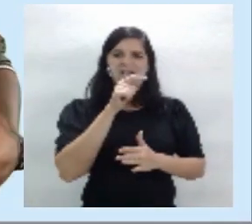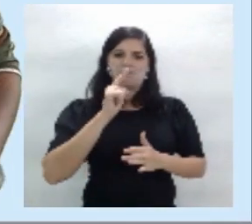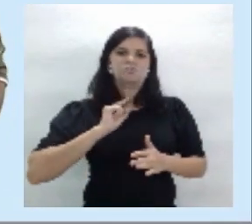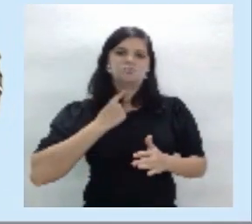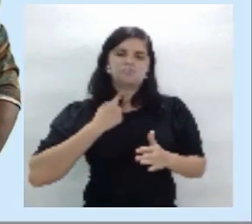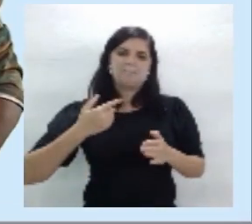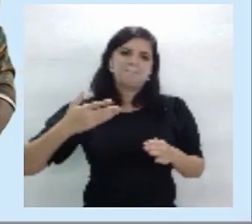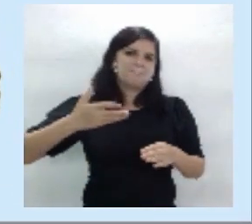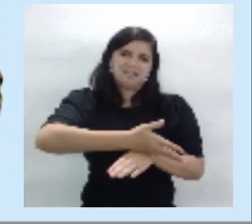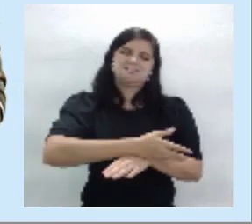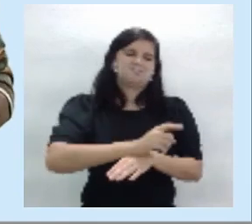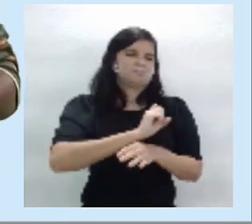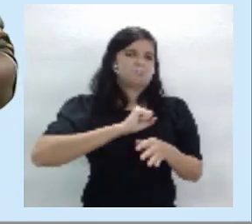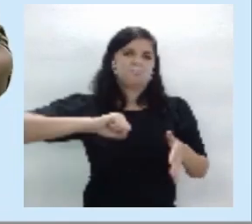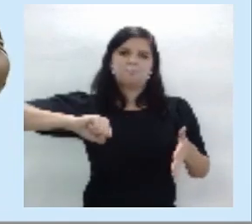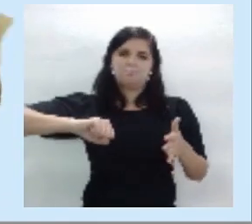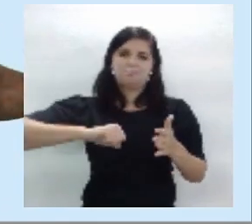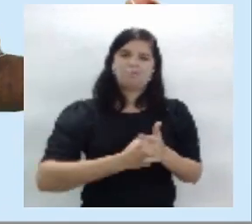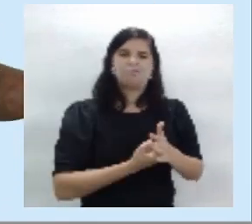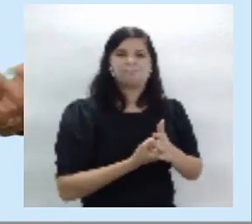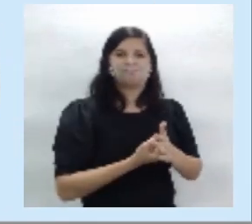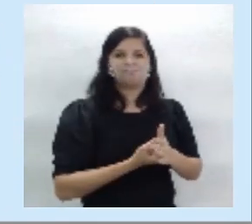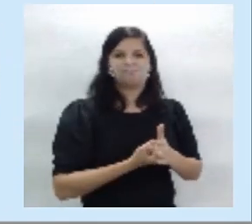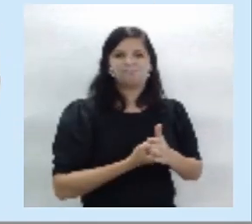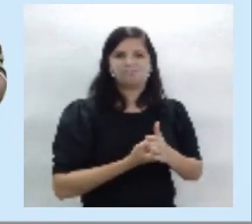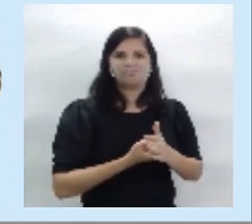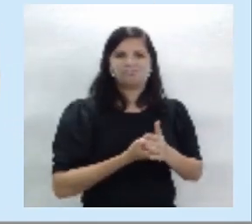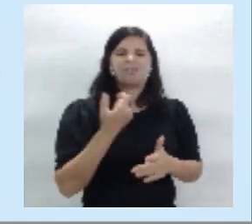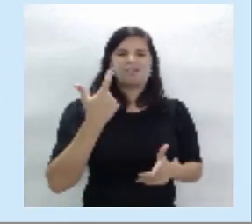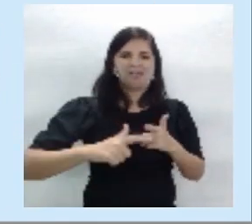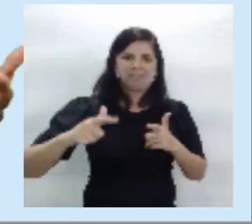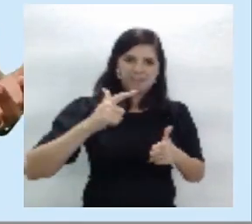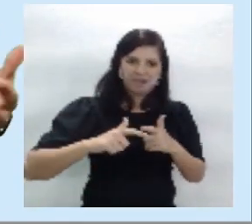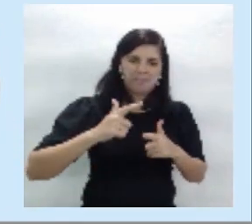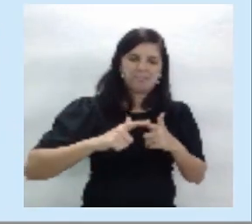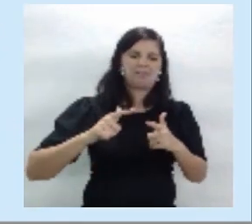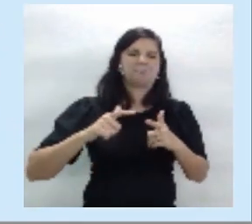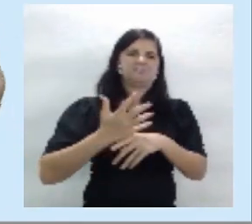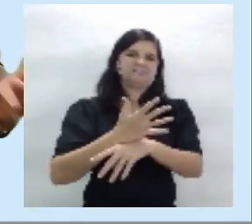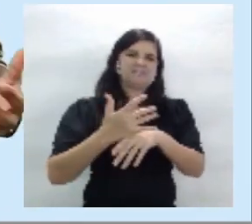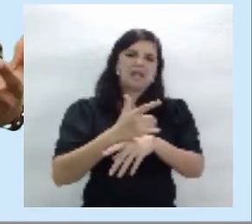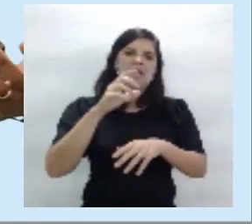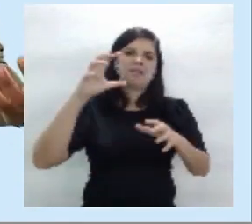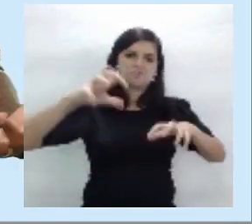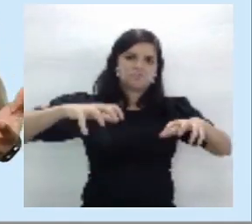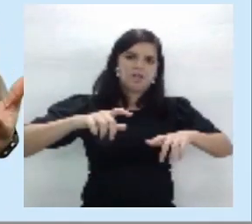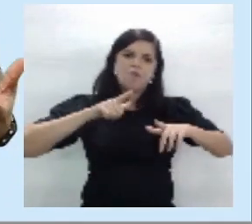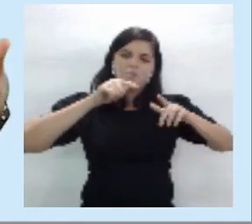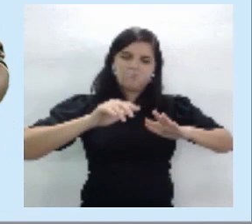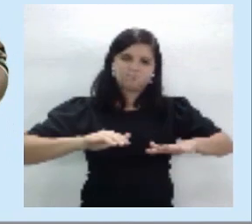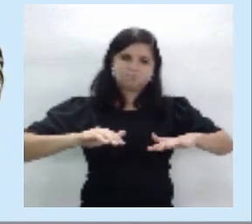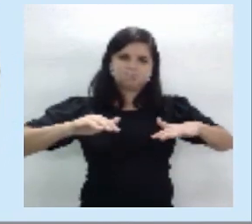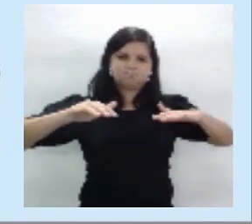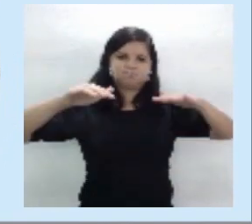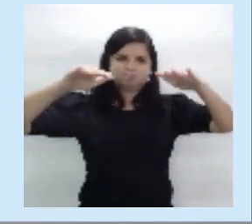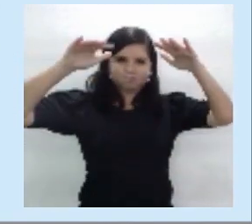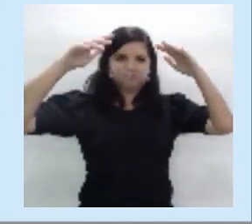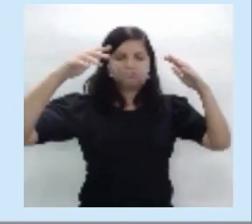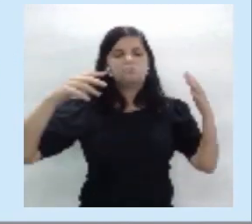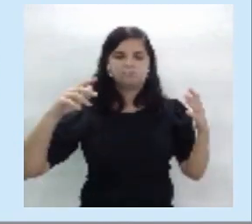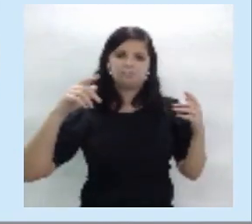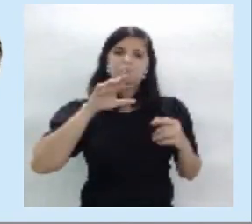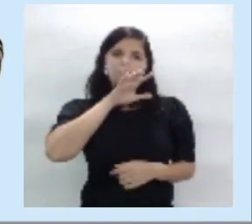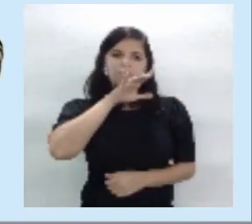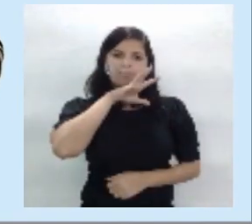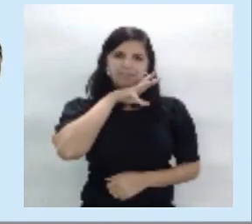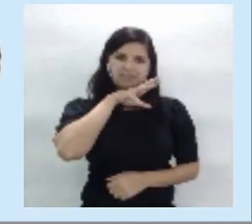falando. Esse entupimento gera aí, né, problemas para a cidade, como alagamentos e enchentes. Tá? Então, é